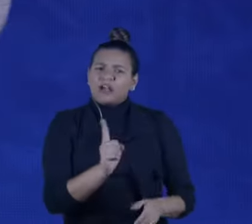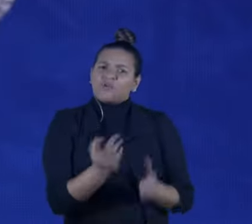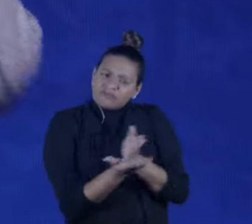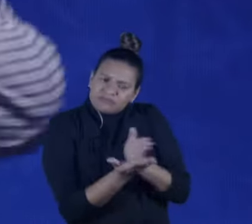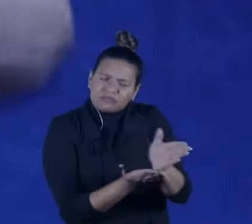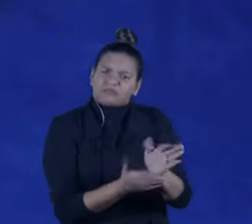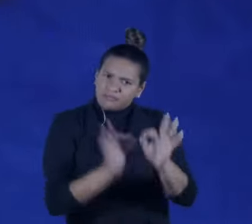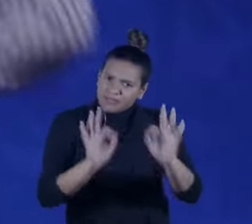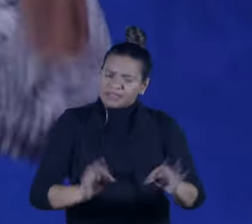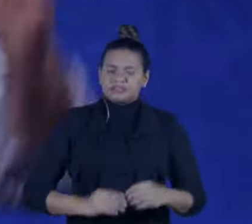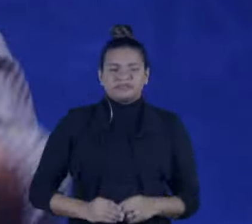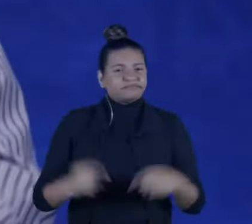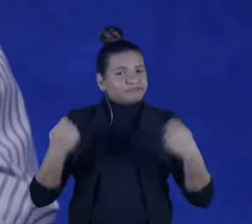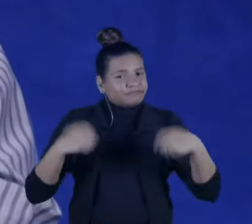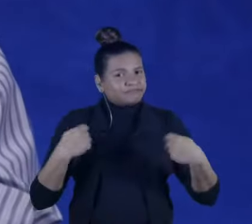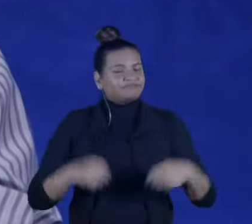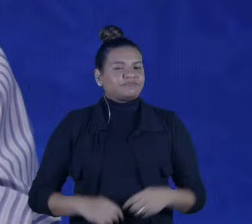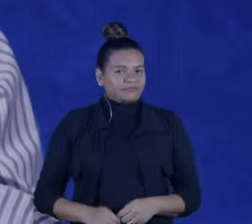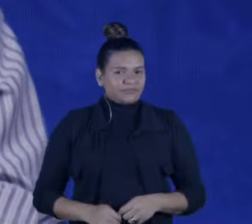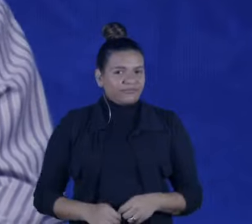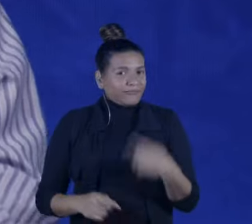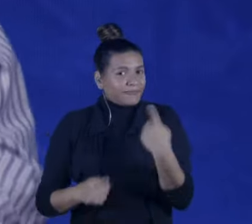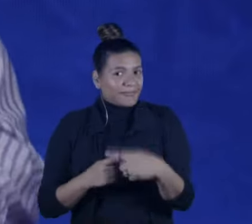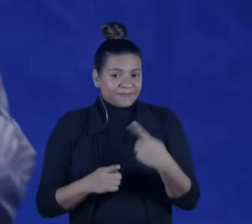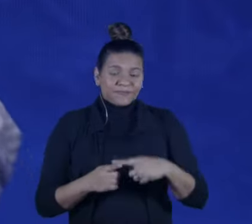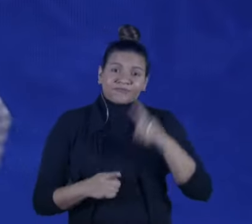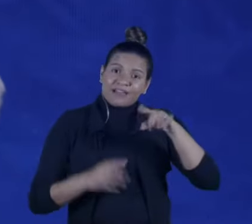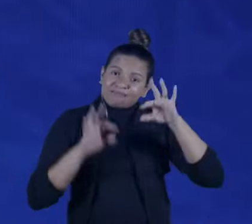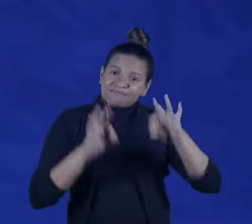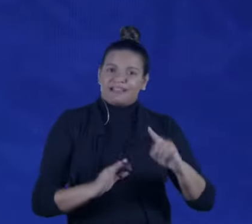Pode aplaudir, começa, vai de vez.